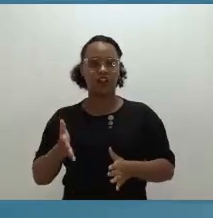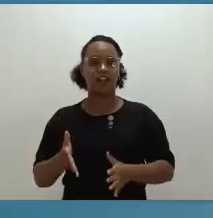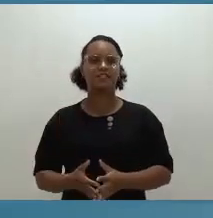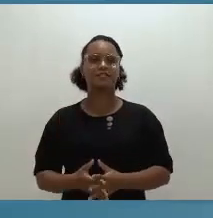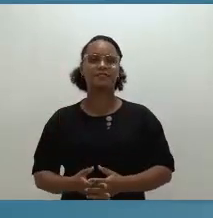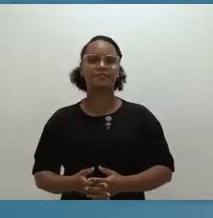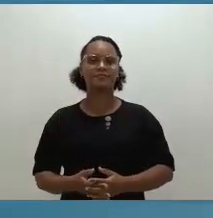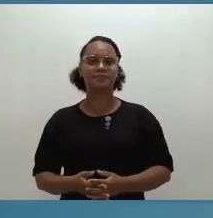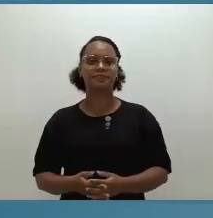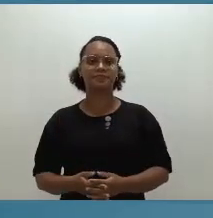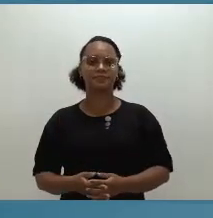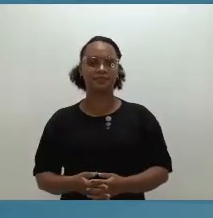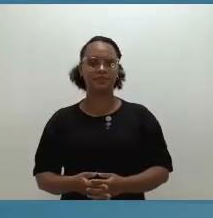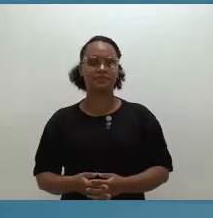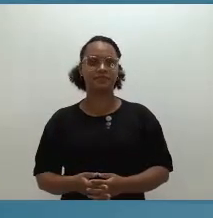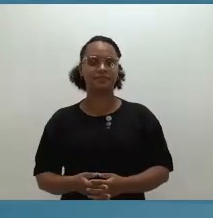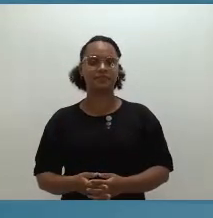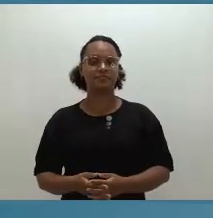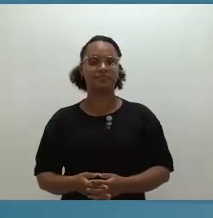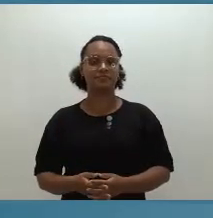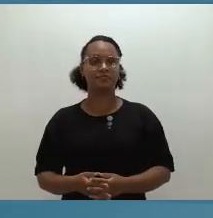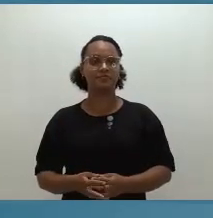Já foram